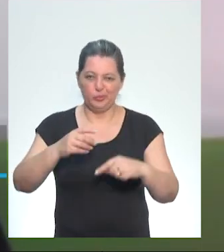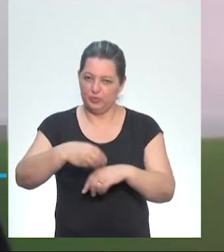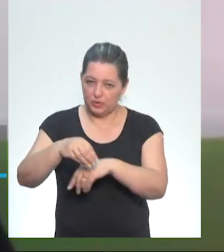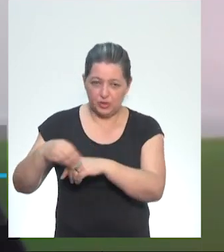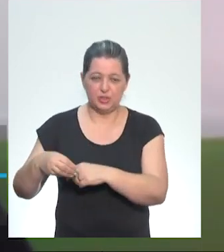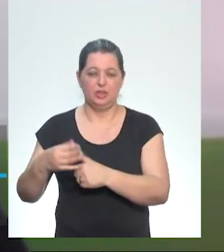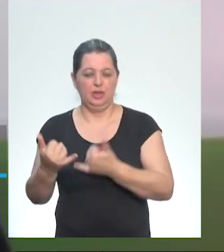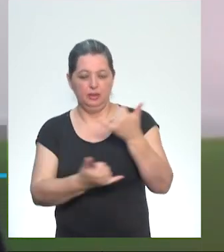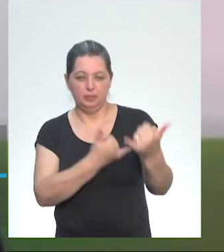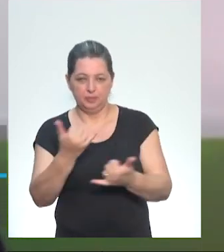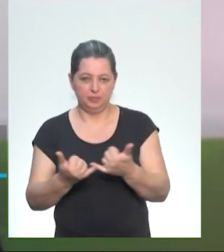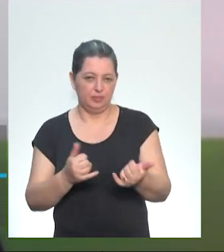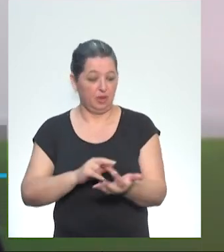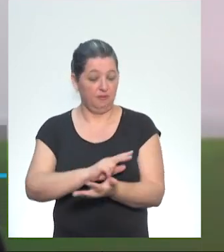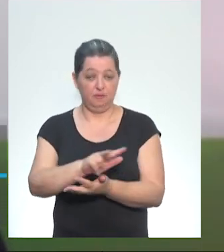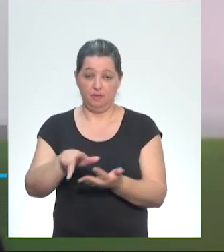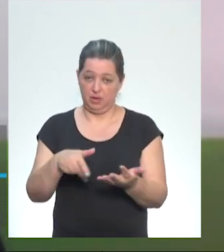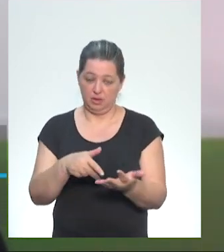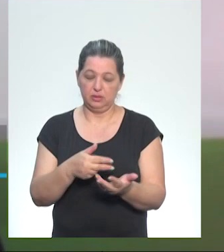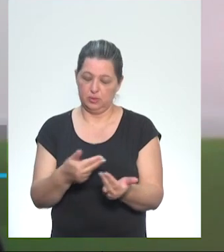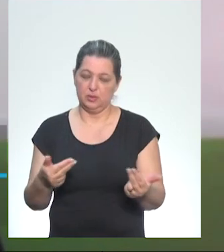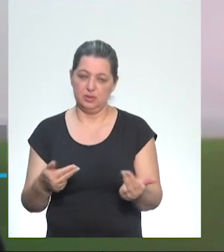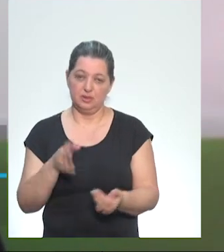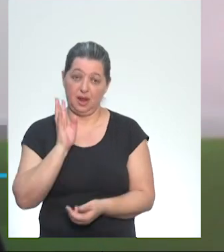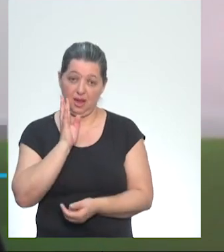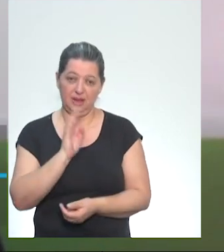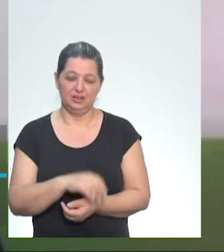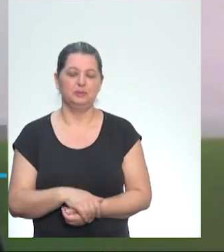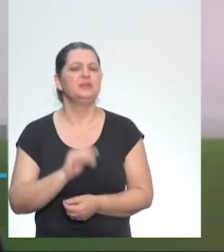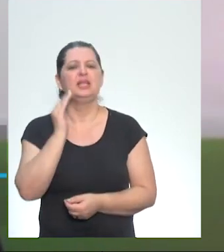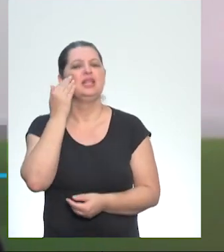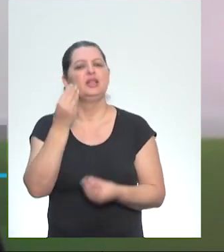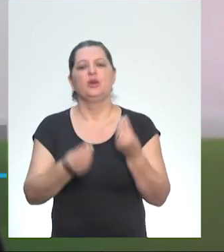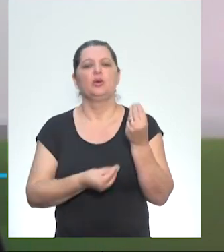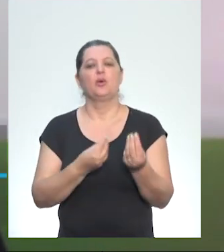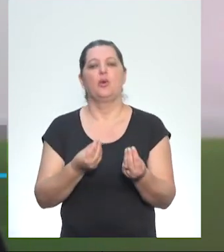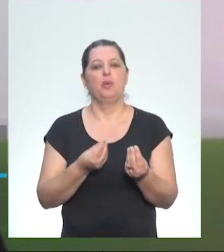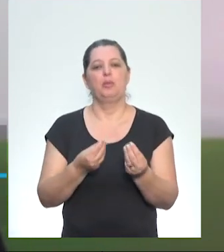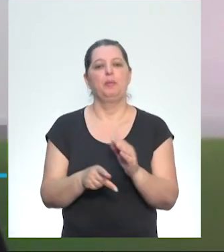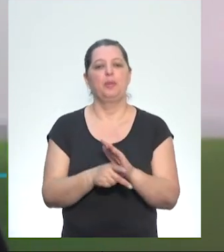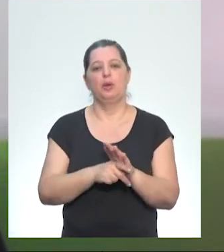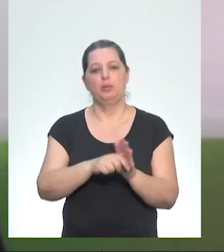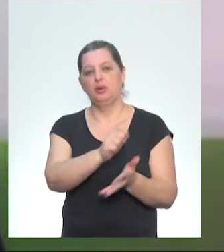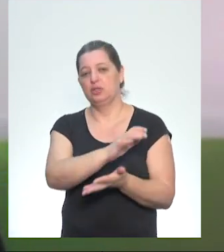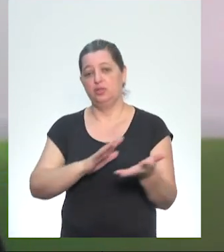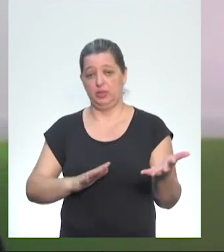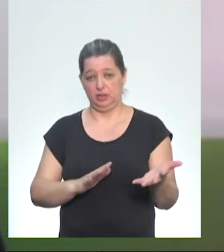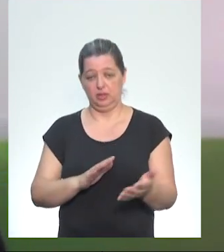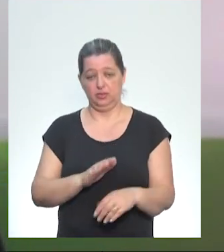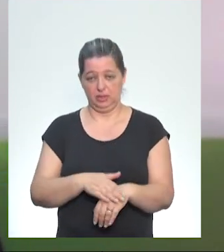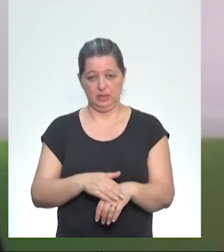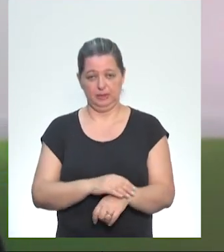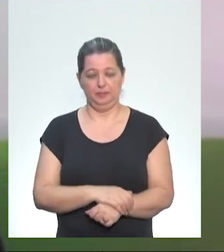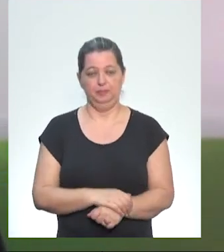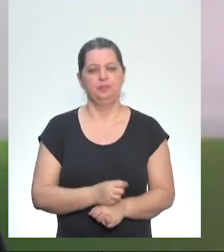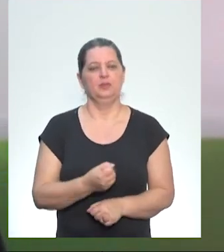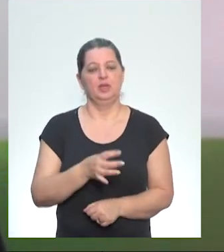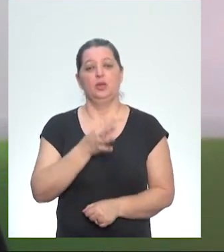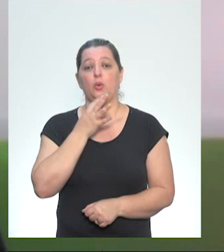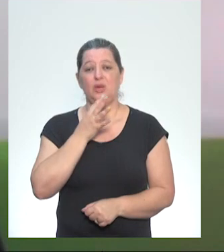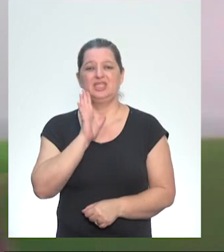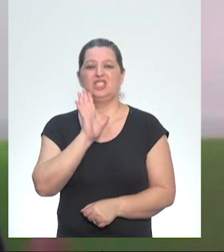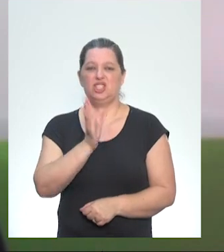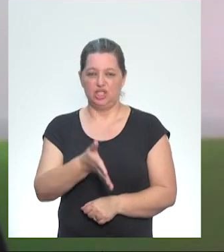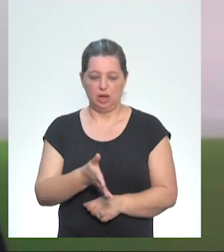jogos, trivias, então um material bem rico para você entender como funciona a nossa atividade. E se você já conhece o nosso centro e